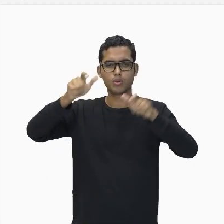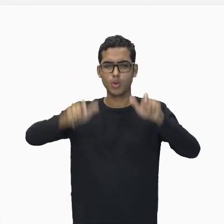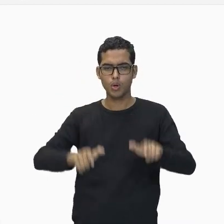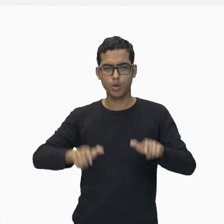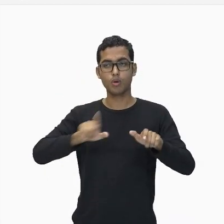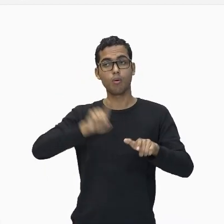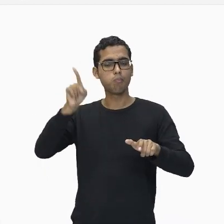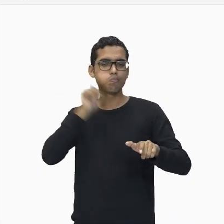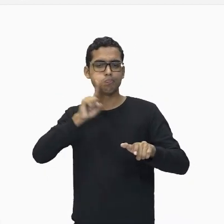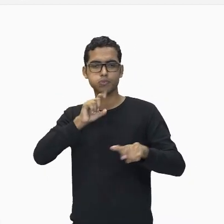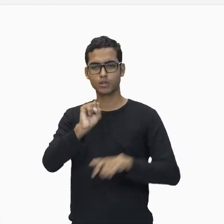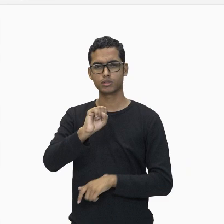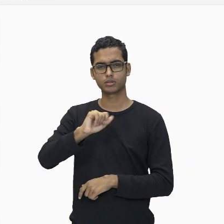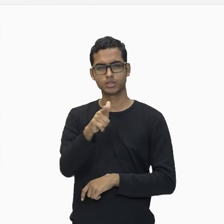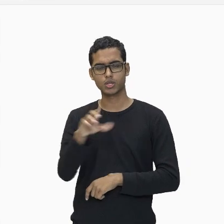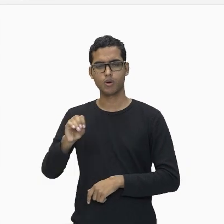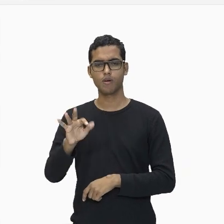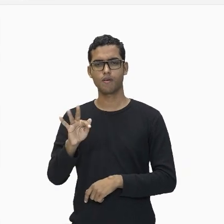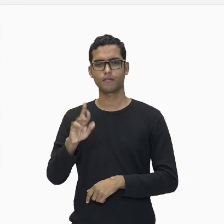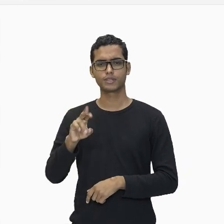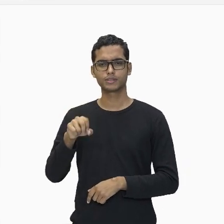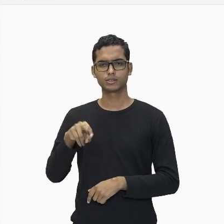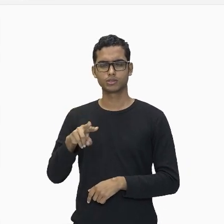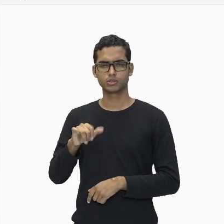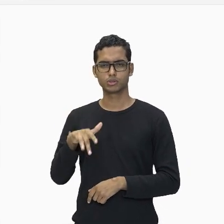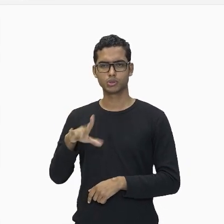ONU foi uma organização